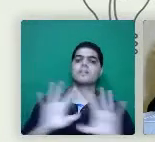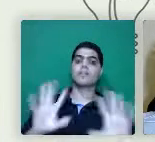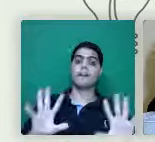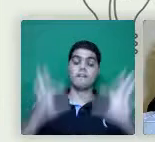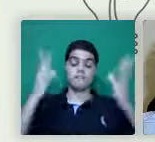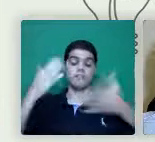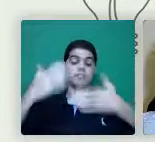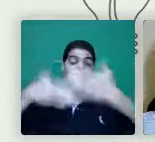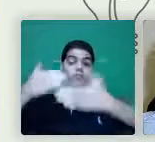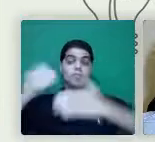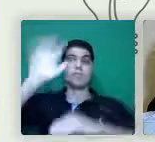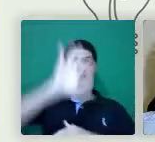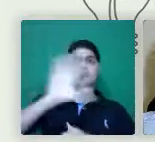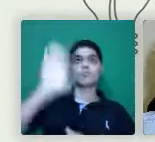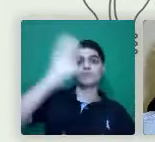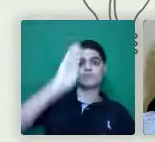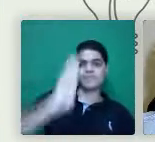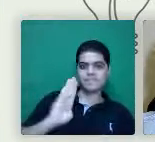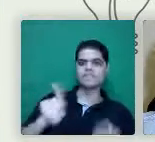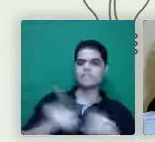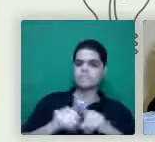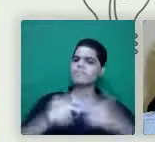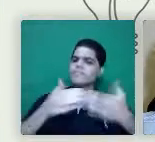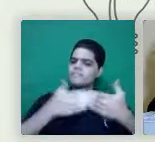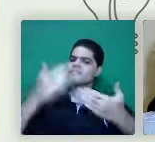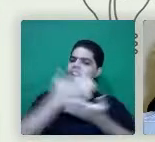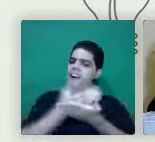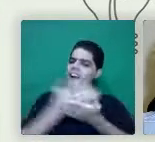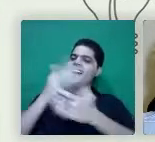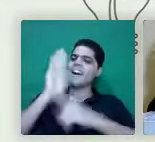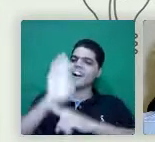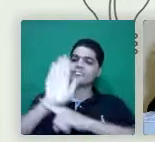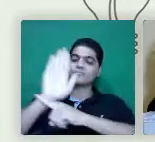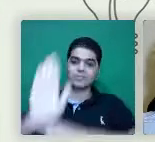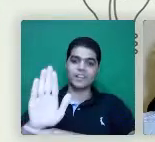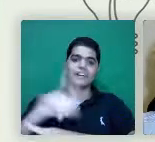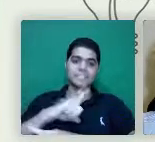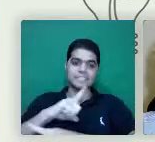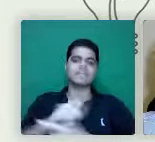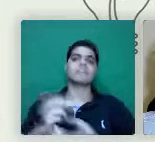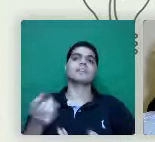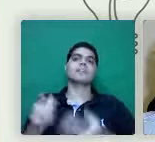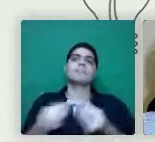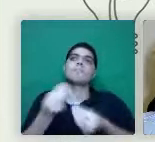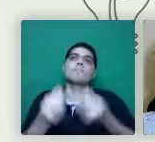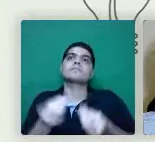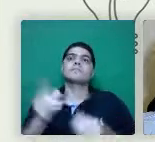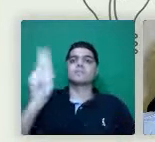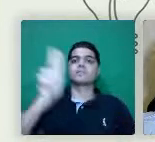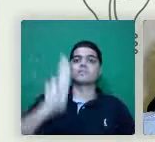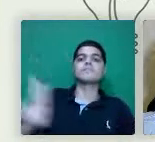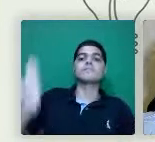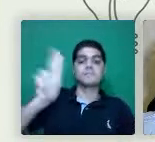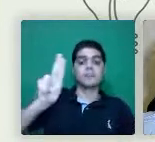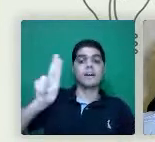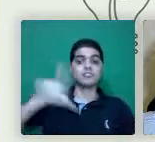para alavancar as ações, por exemplo, da universidade, que tem todo esse papel